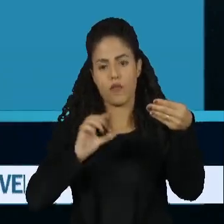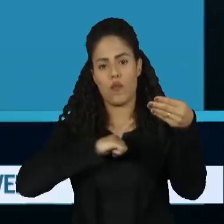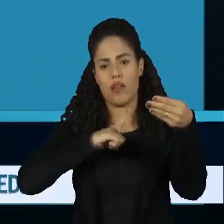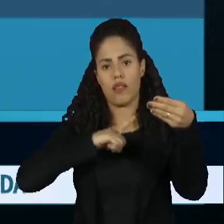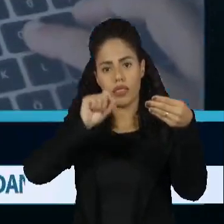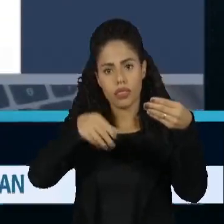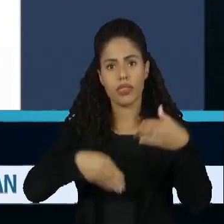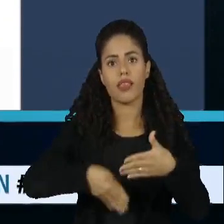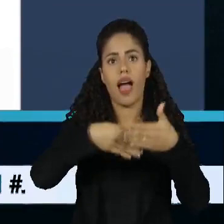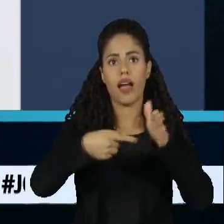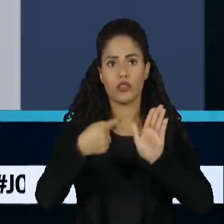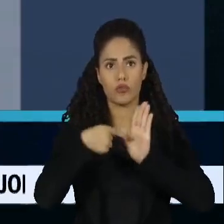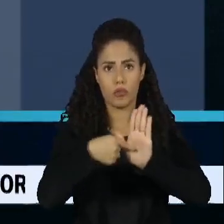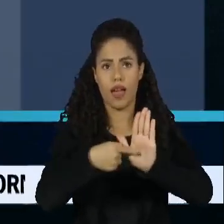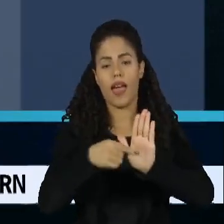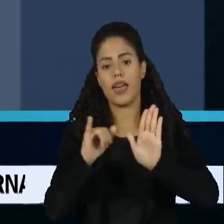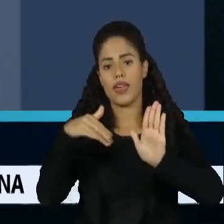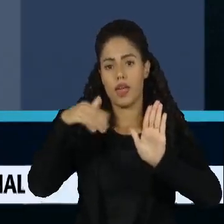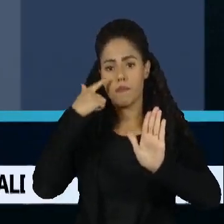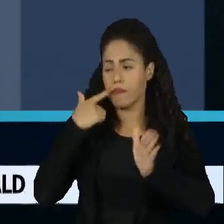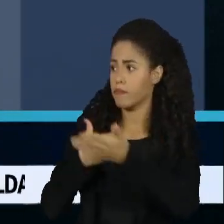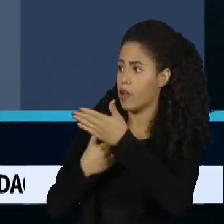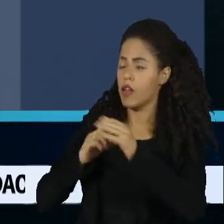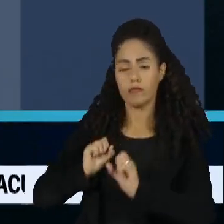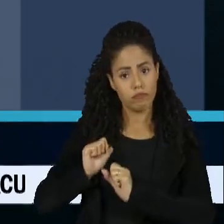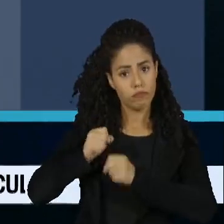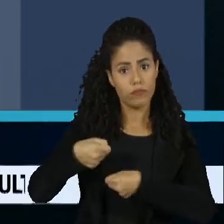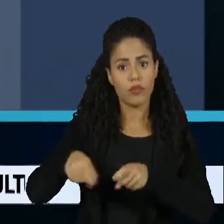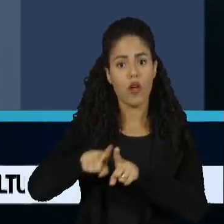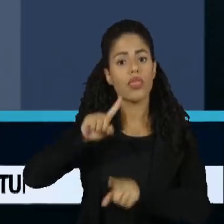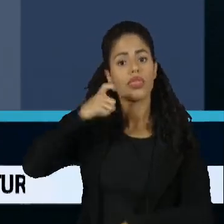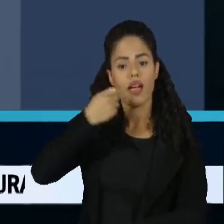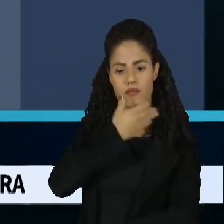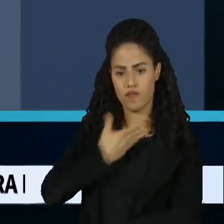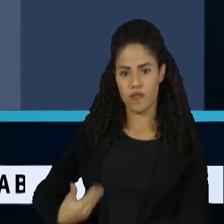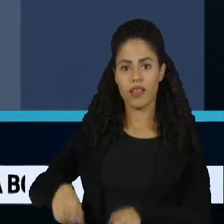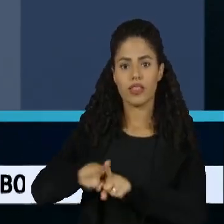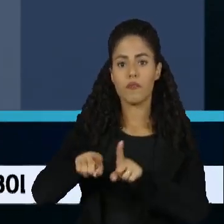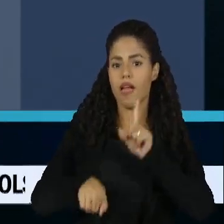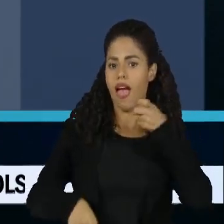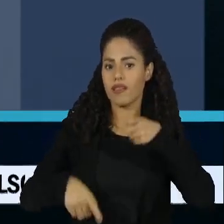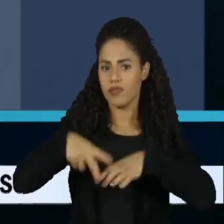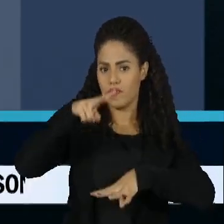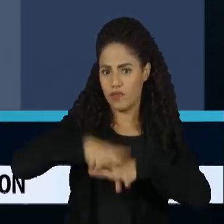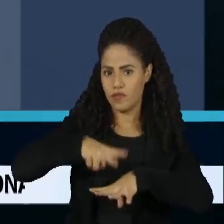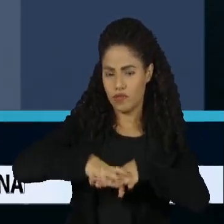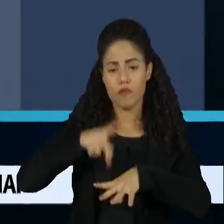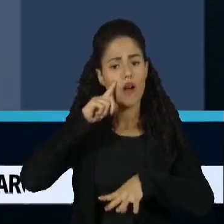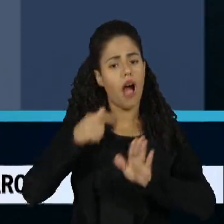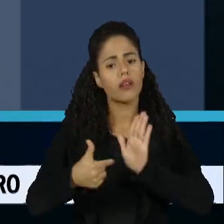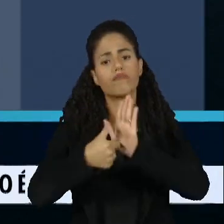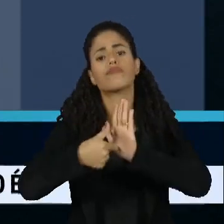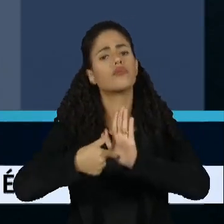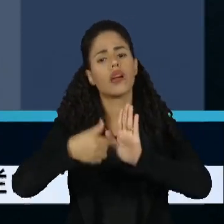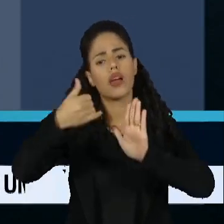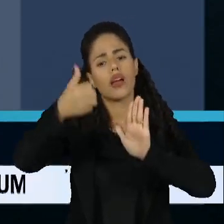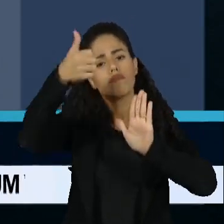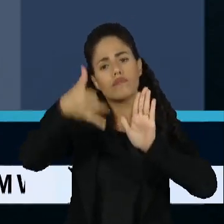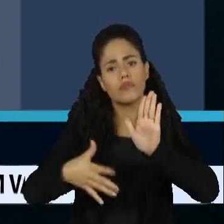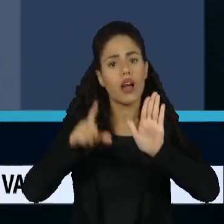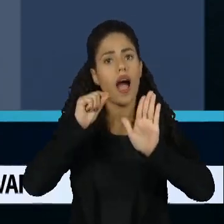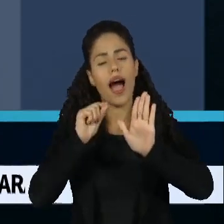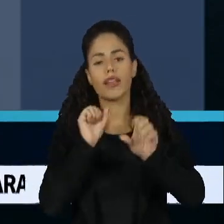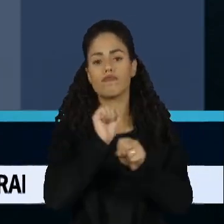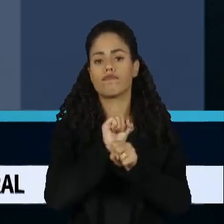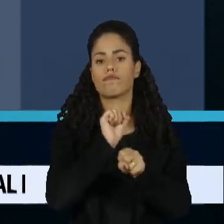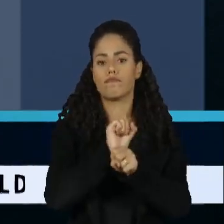pelo portal Mais PB, mostra que a defesa dos ex-governadores e viúvas argumenta que eles se encontram em